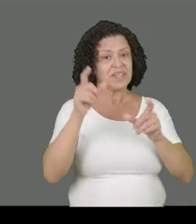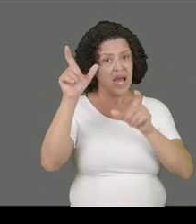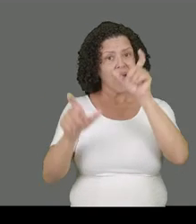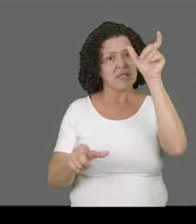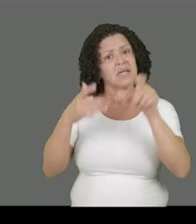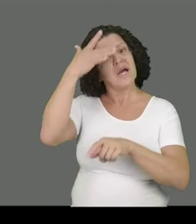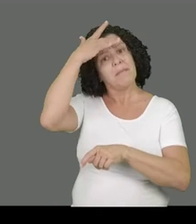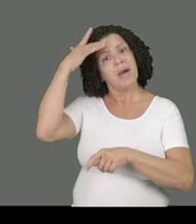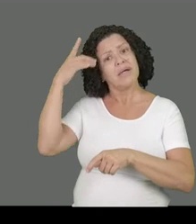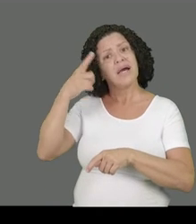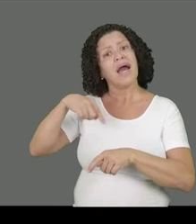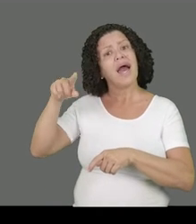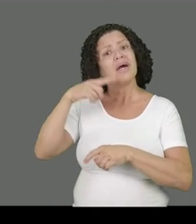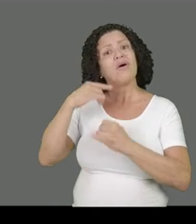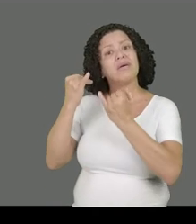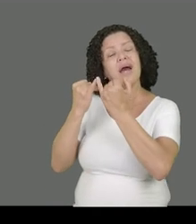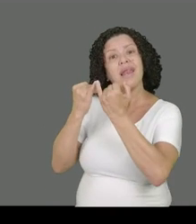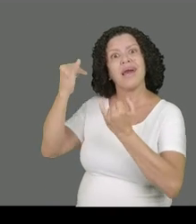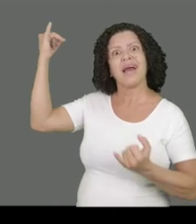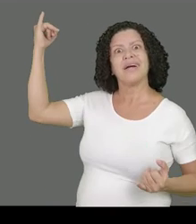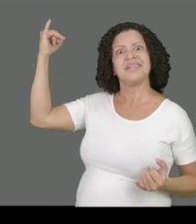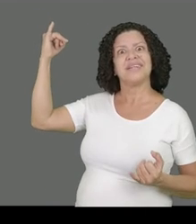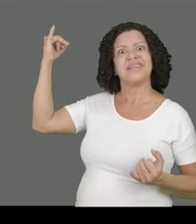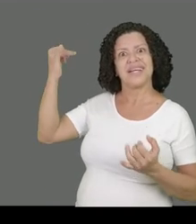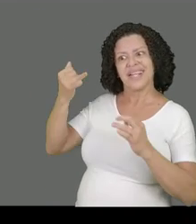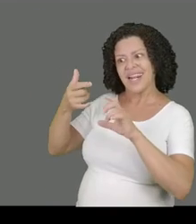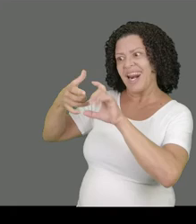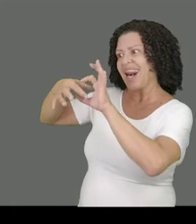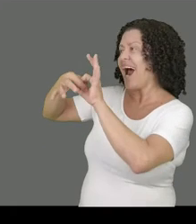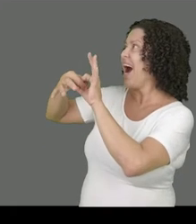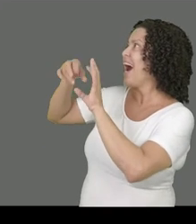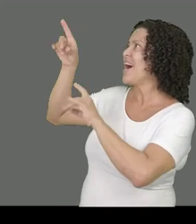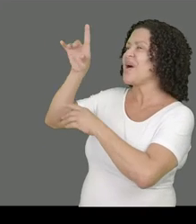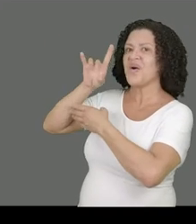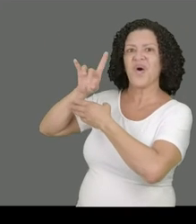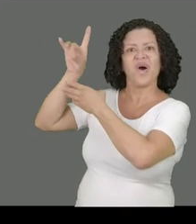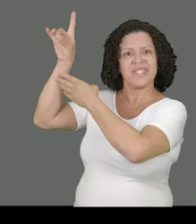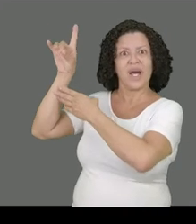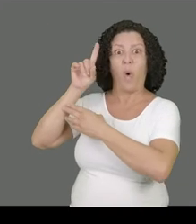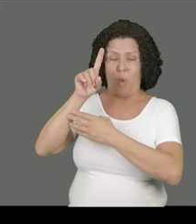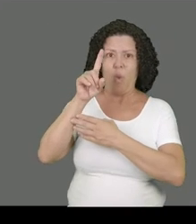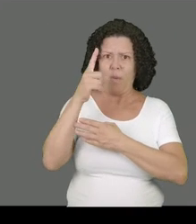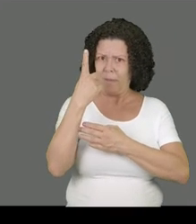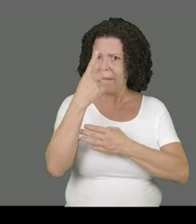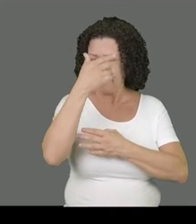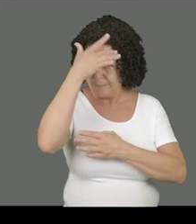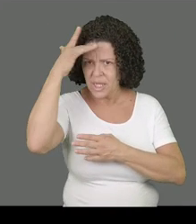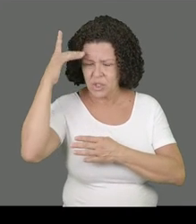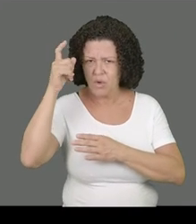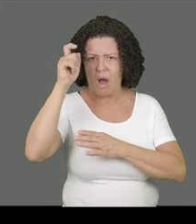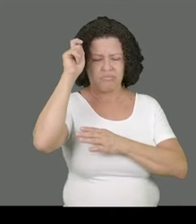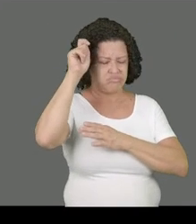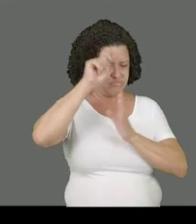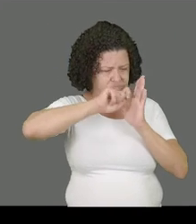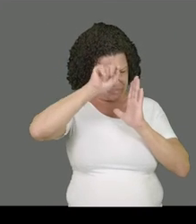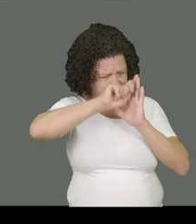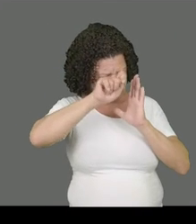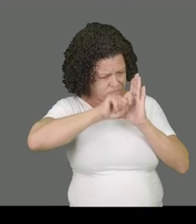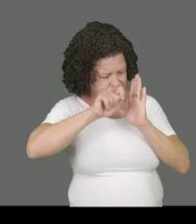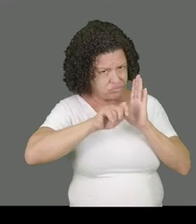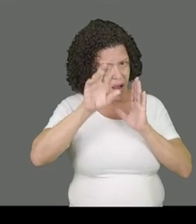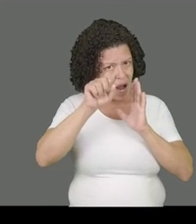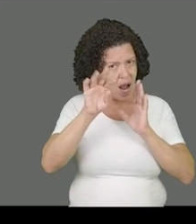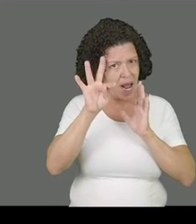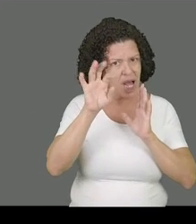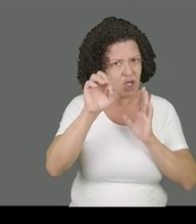pessoas e essas pessoas, elas são a nossa ponte até Deus. O autor de um livro, ao escrever